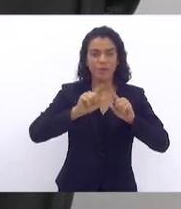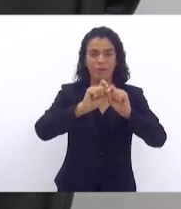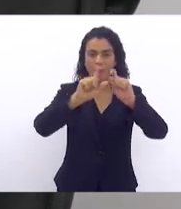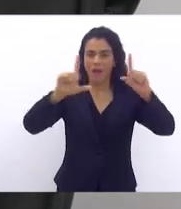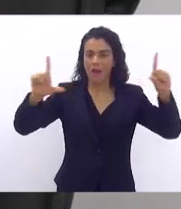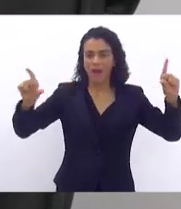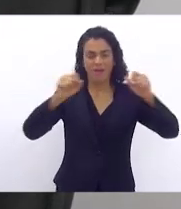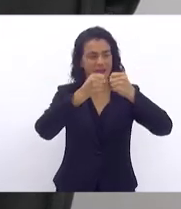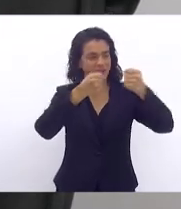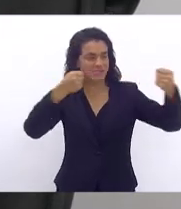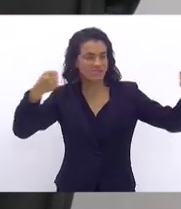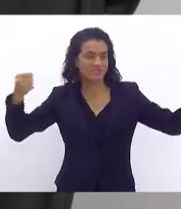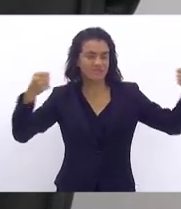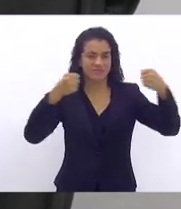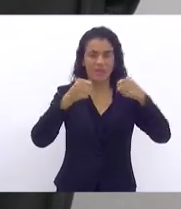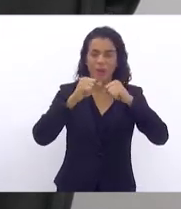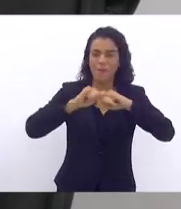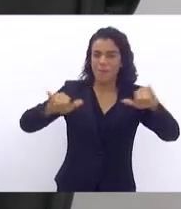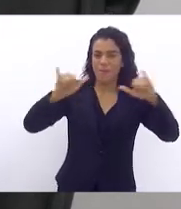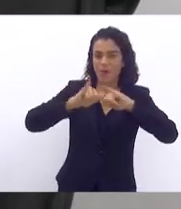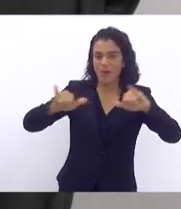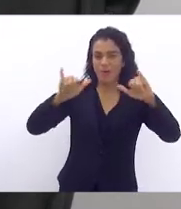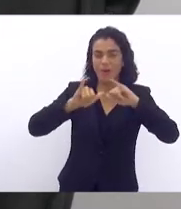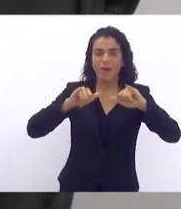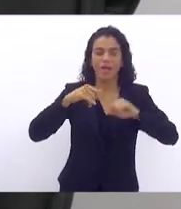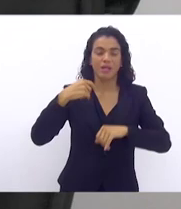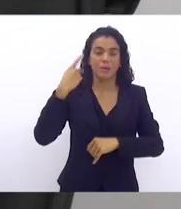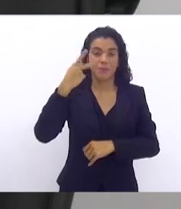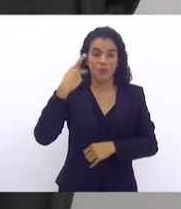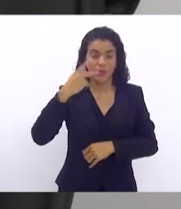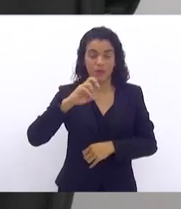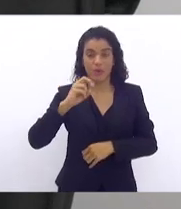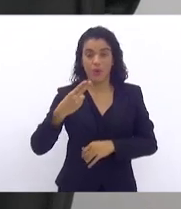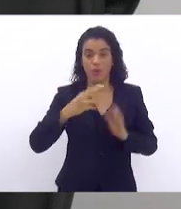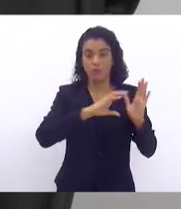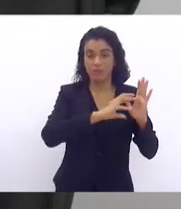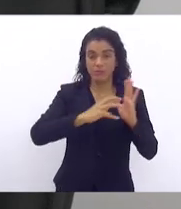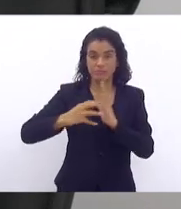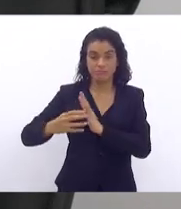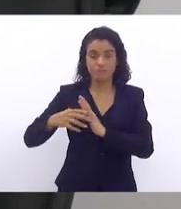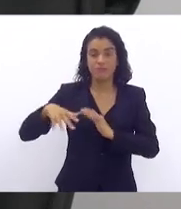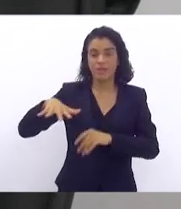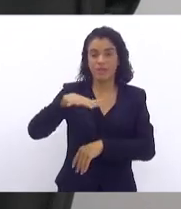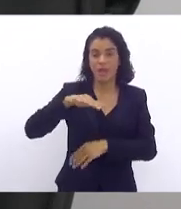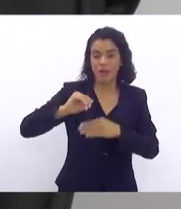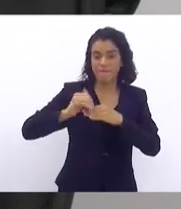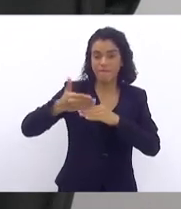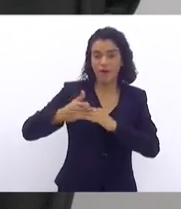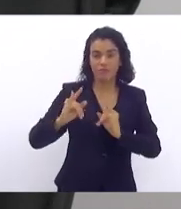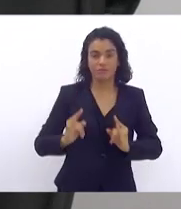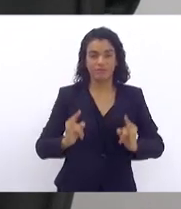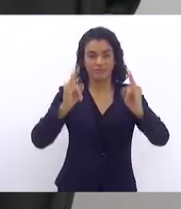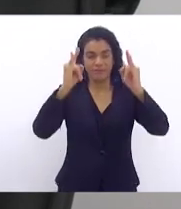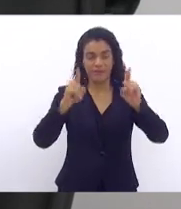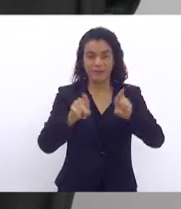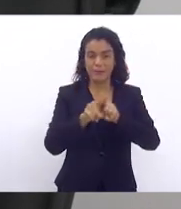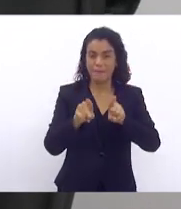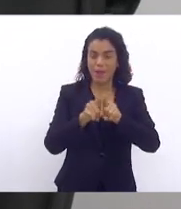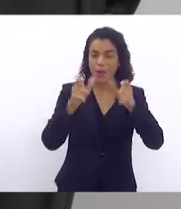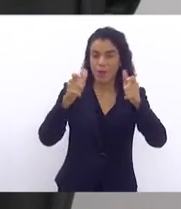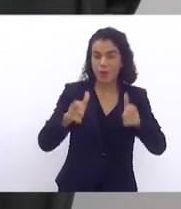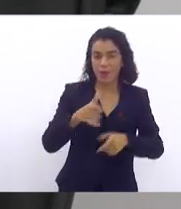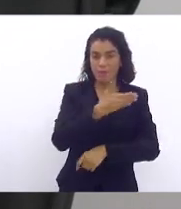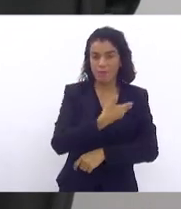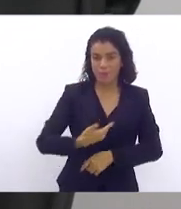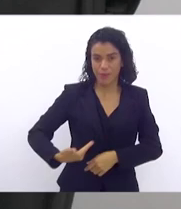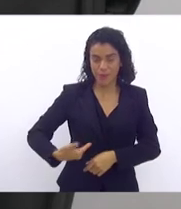faixas, cartazes ou qualquer outra propaganda de cunho político ou ideológico em áreas externas dos prédios e demais equipamentos públicos do